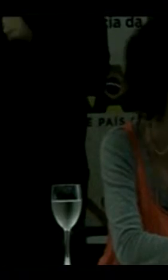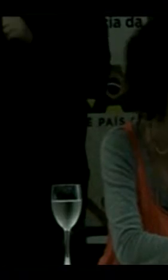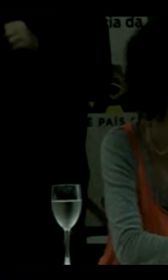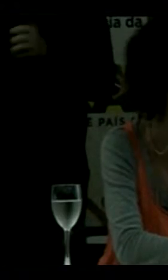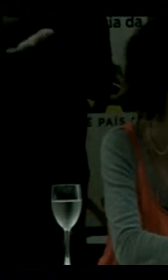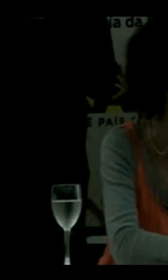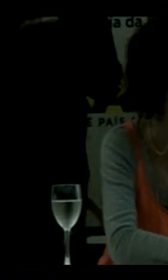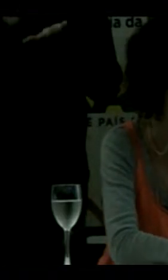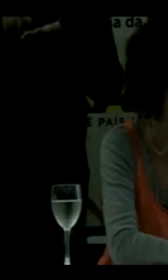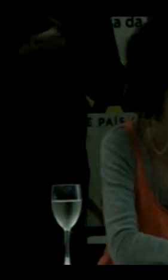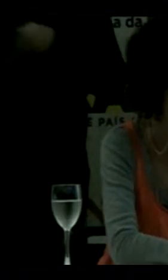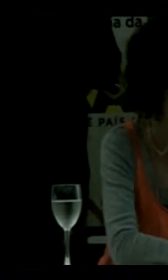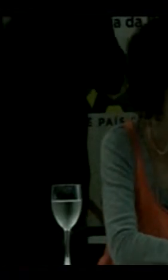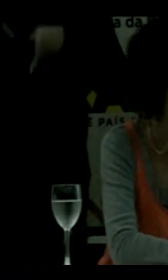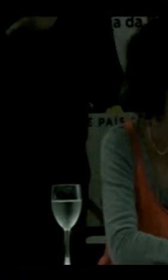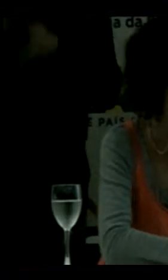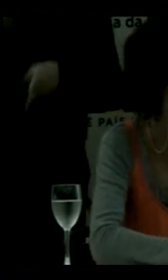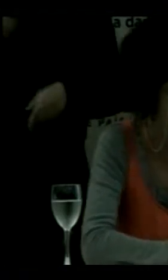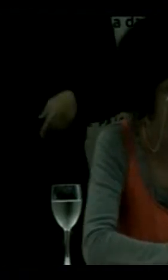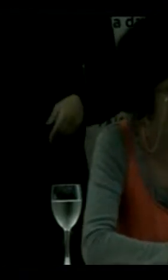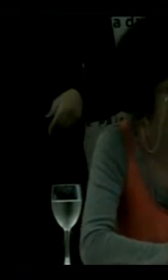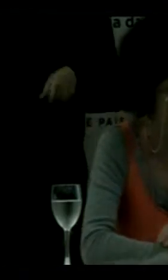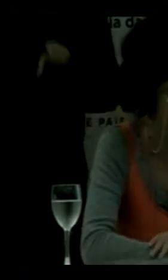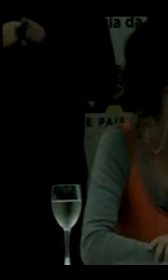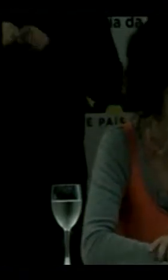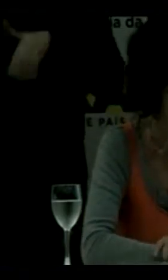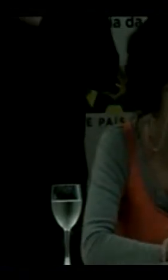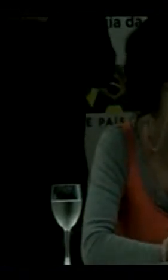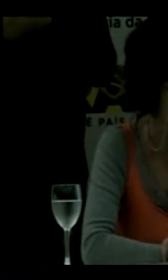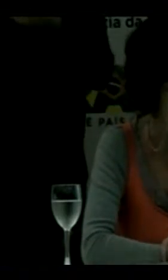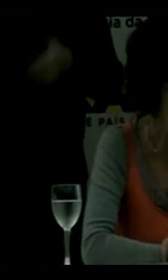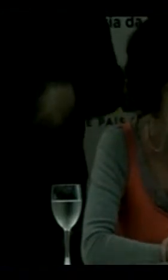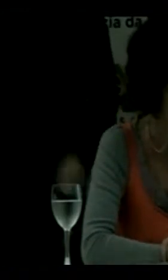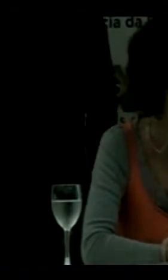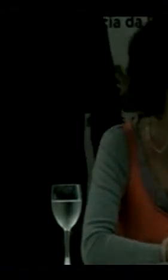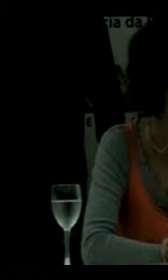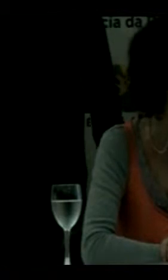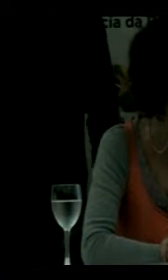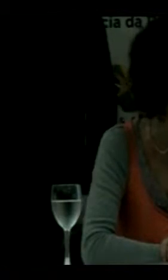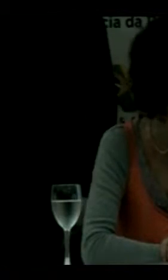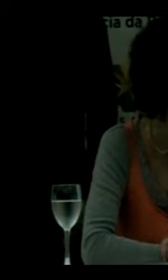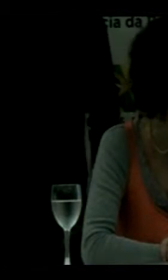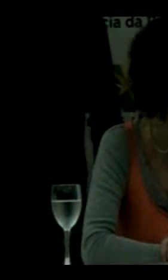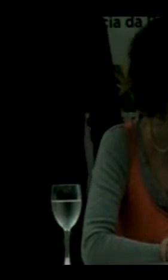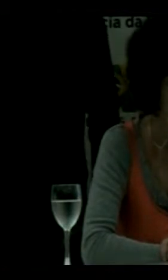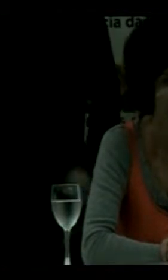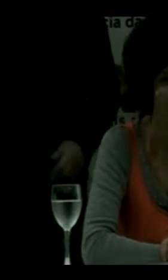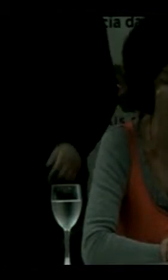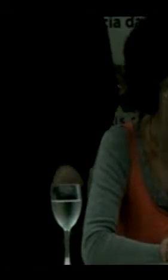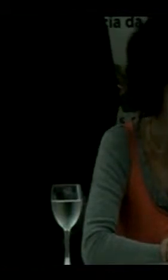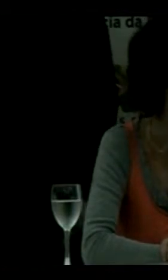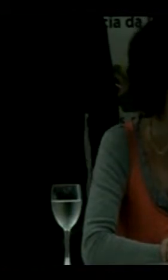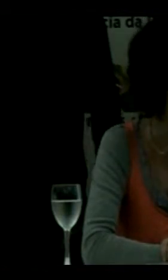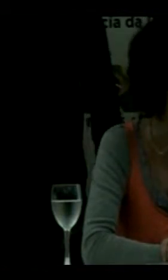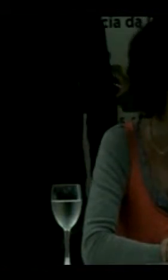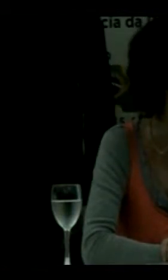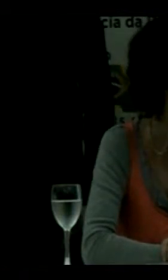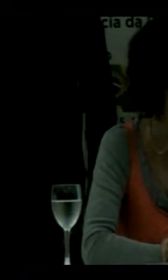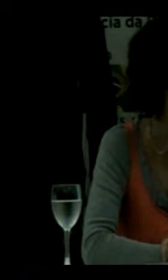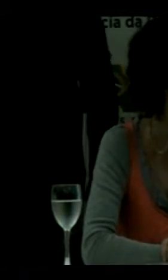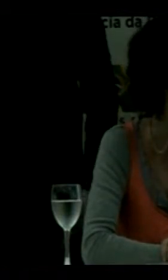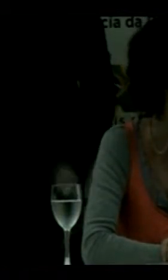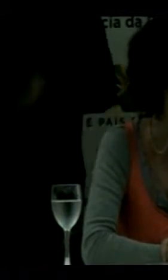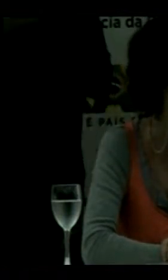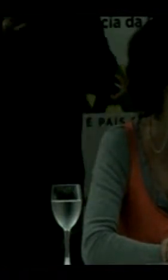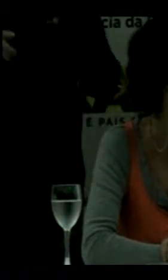órgãos participativos. Avançar na democratização do ciclo orçamentário federal, que é o PPA, as